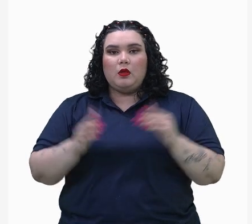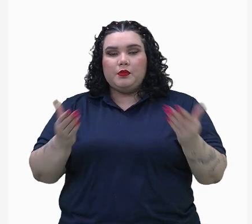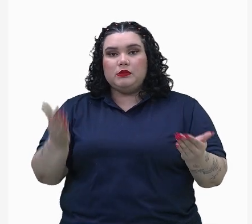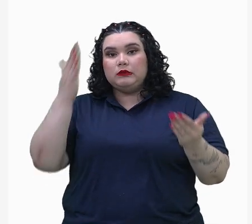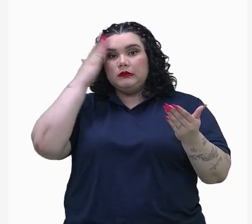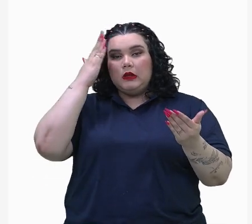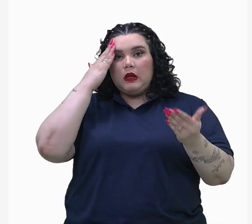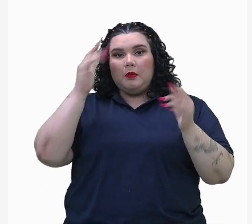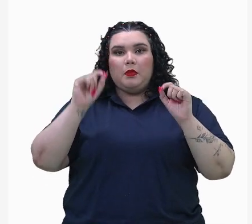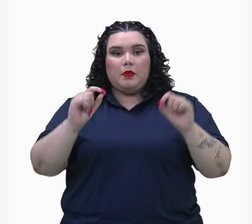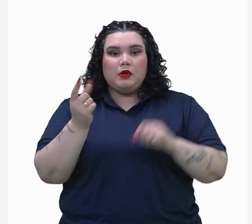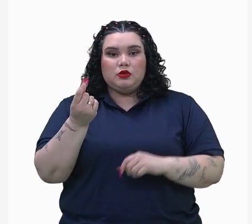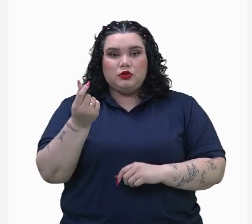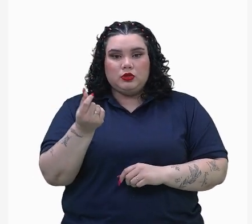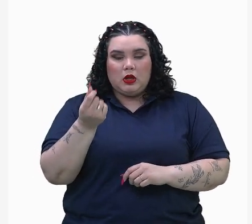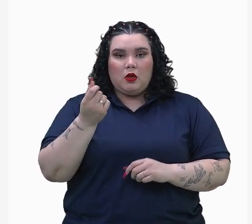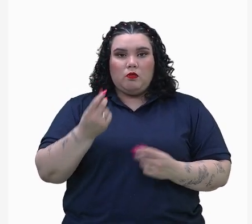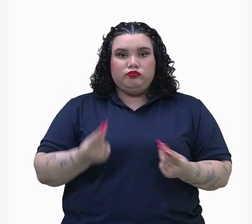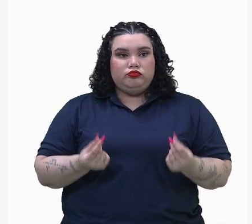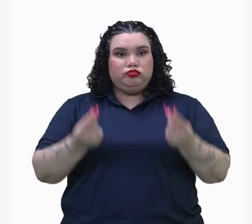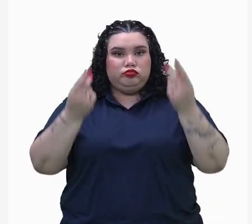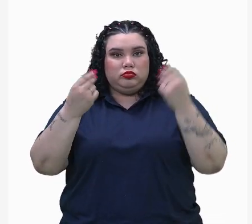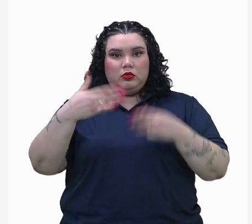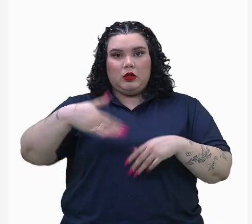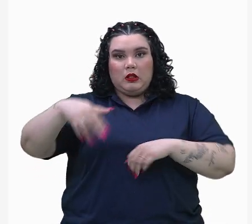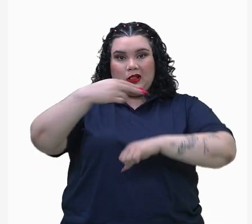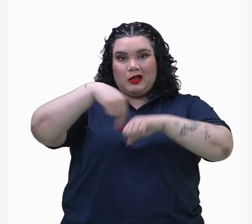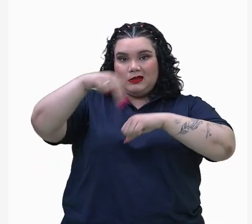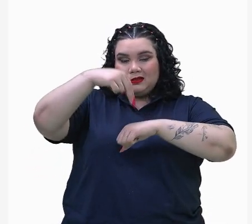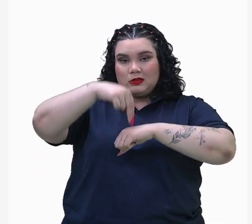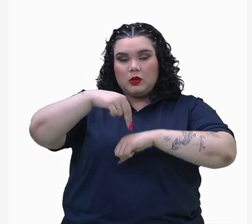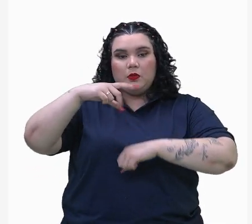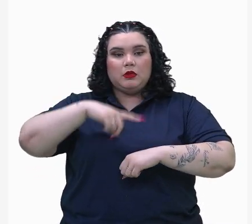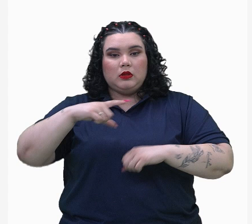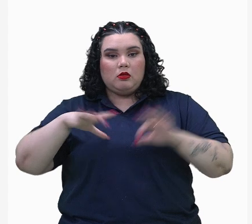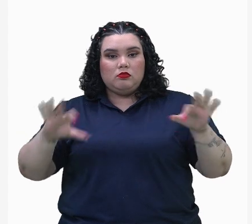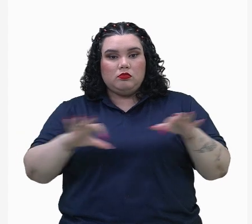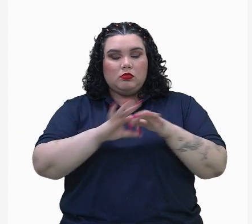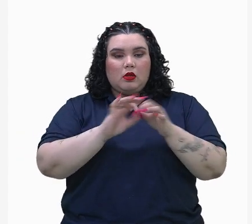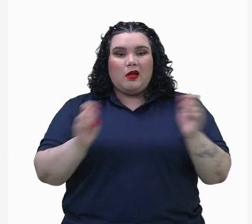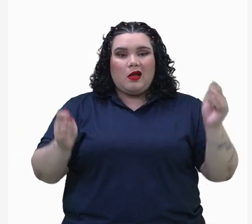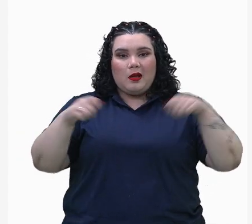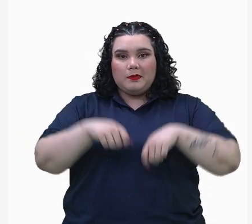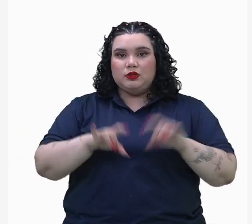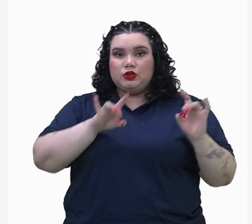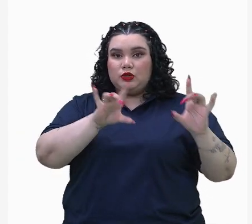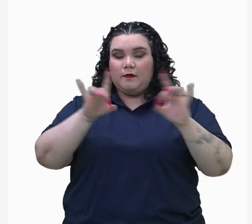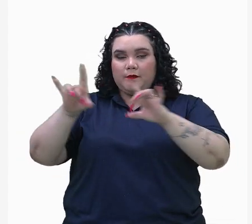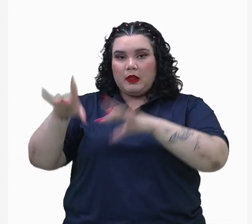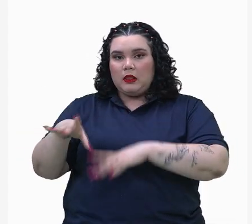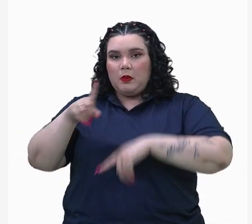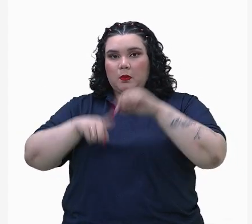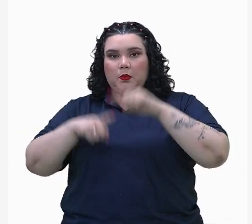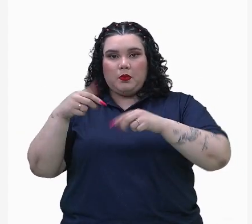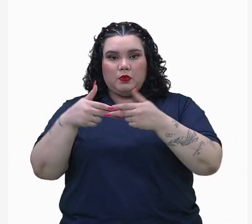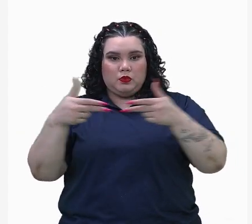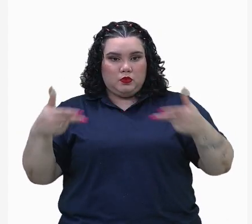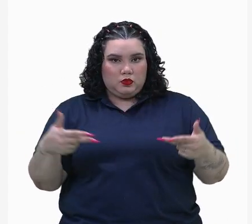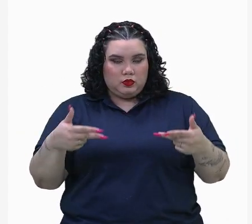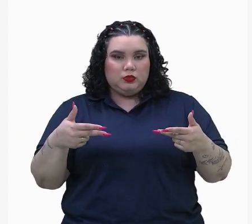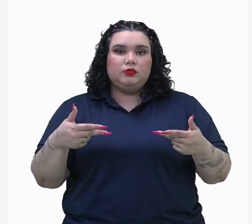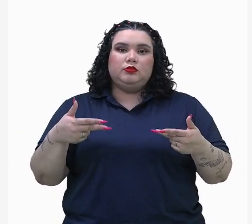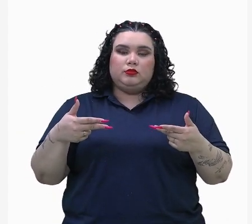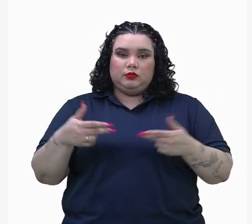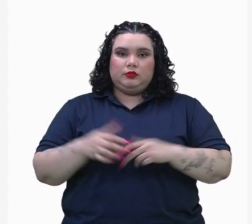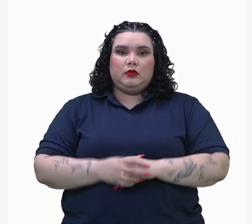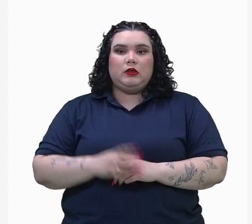que a riqueza de uma nação estava associada à sua capacidade de exportar mais do que importar. Ou seja, você